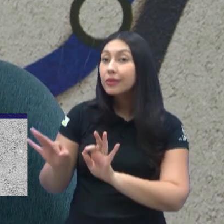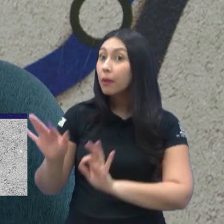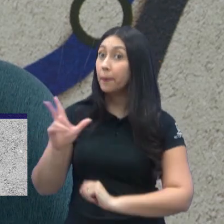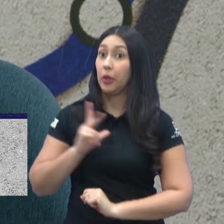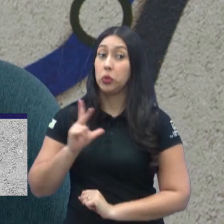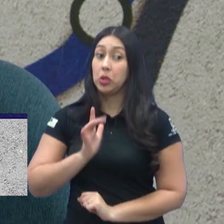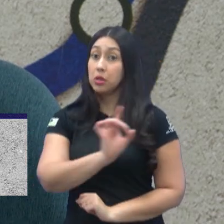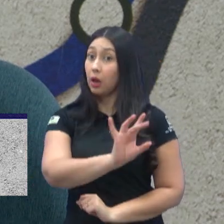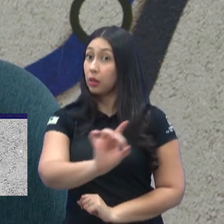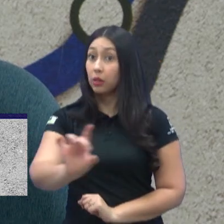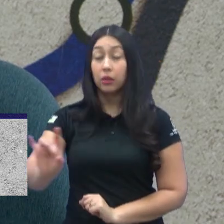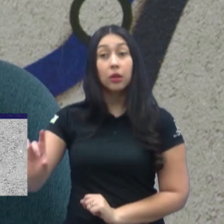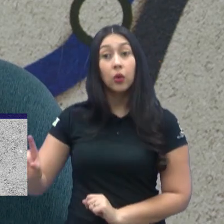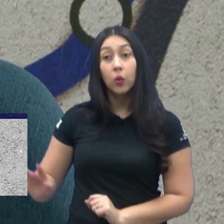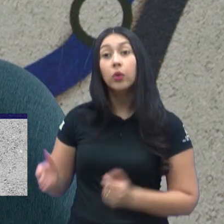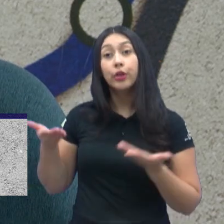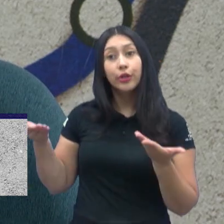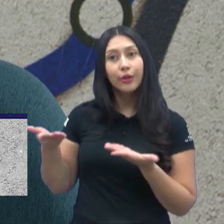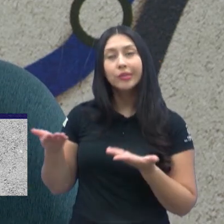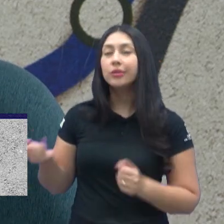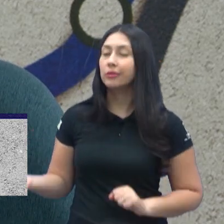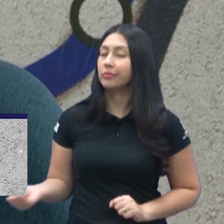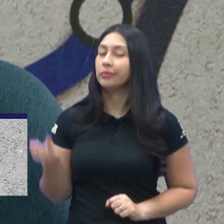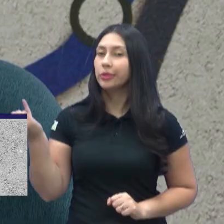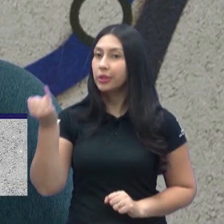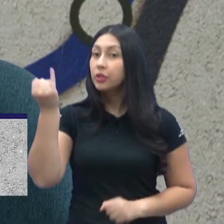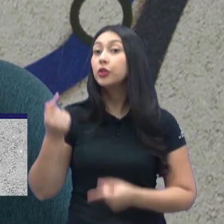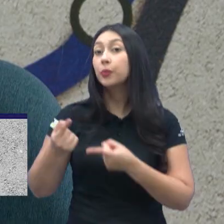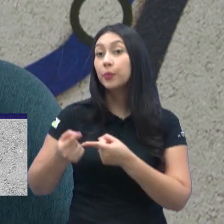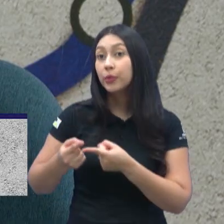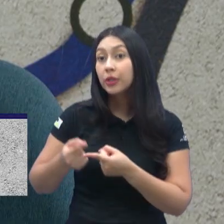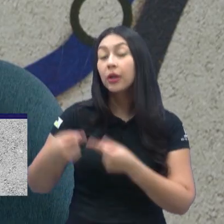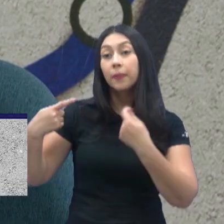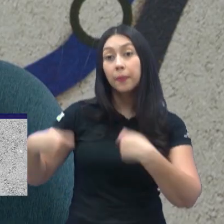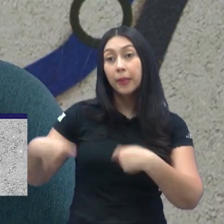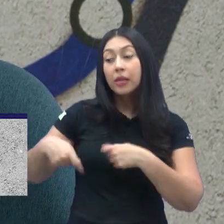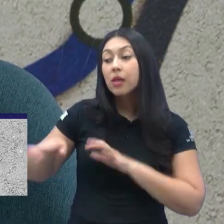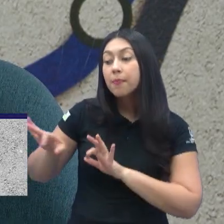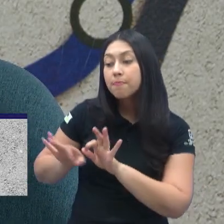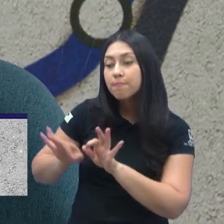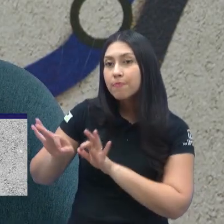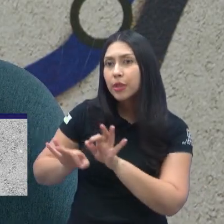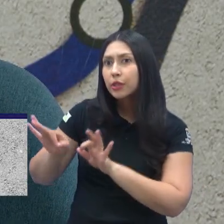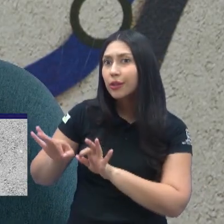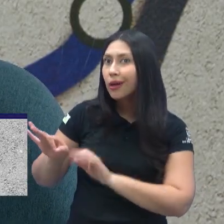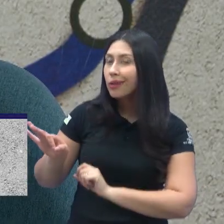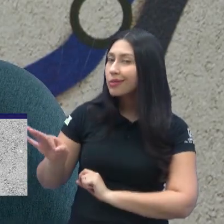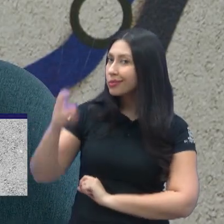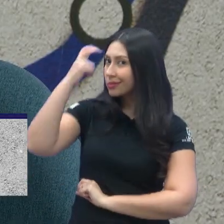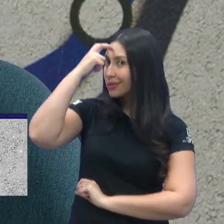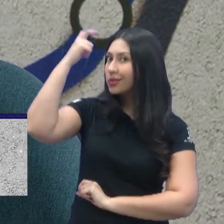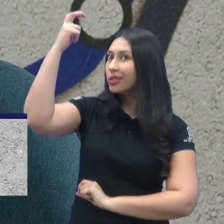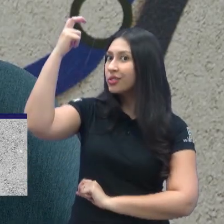ele é hoje mais do que necessário, né? Porque a gente precisa se planejar de forma inteligente e